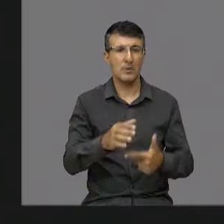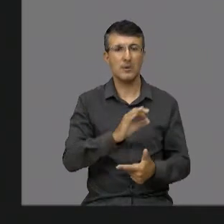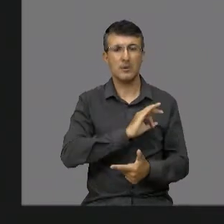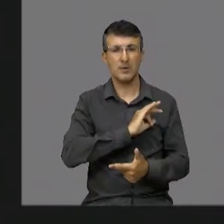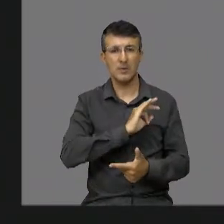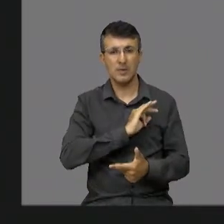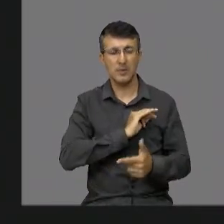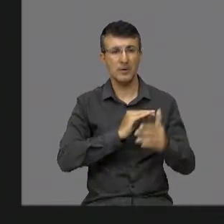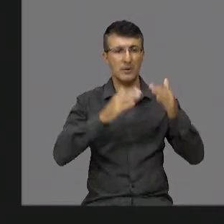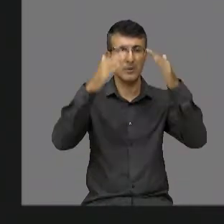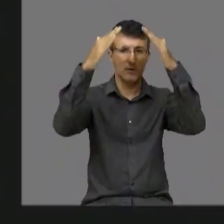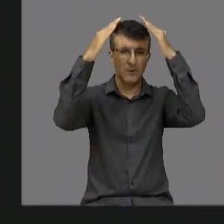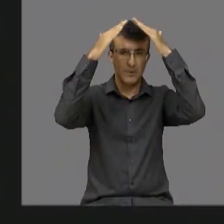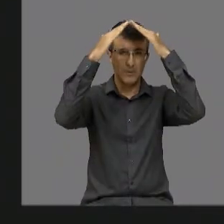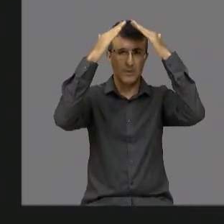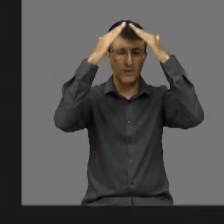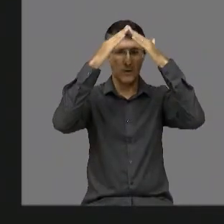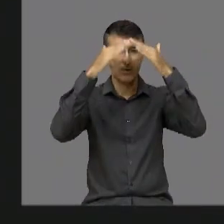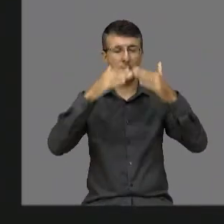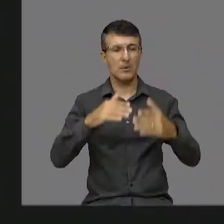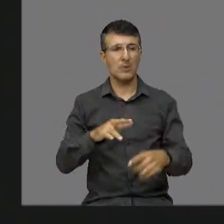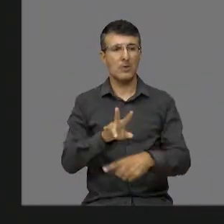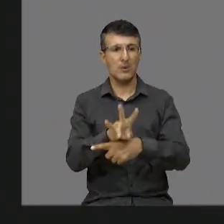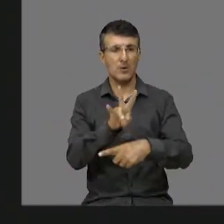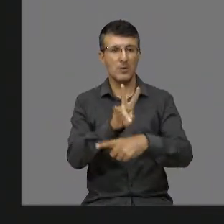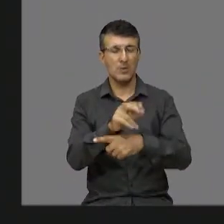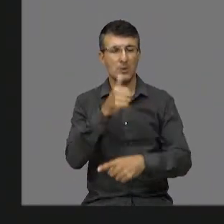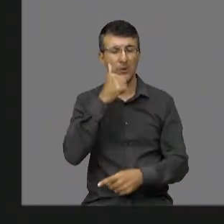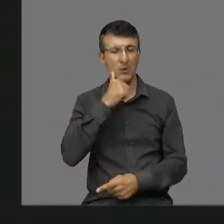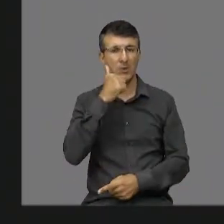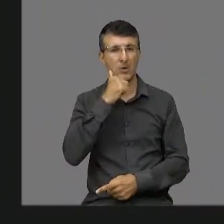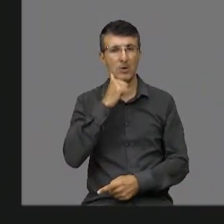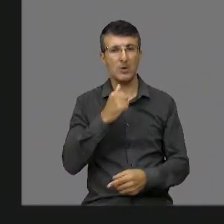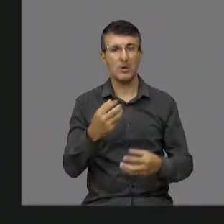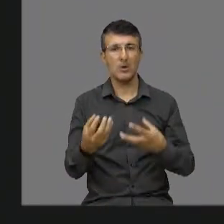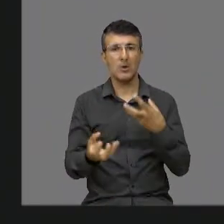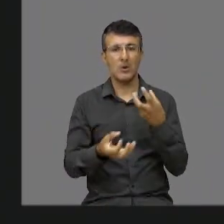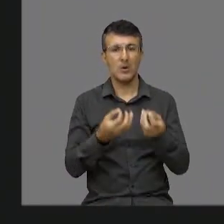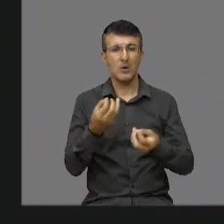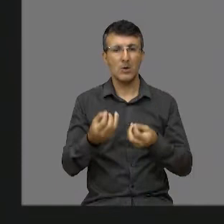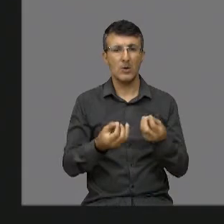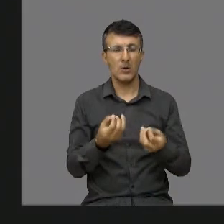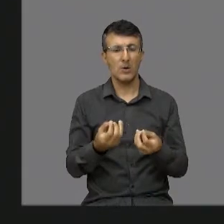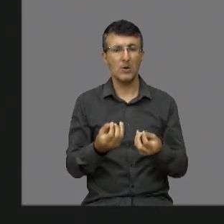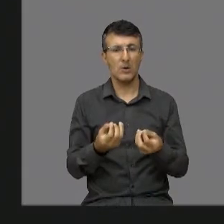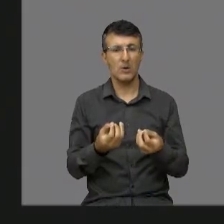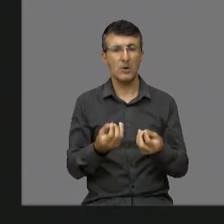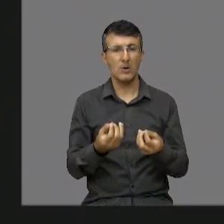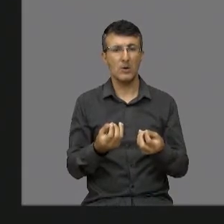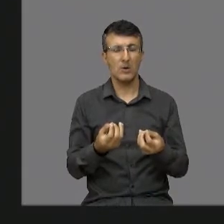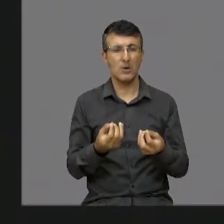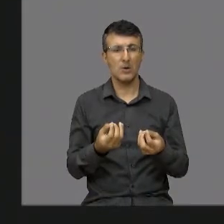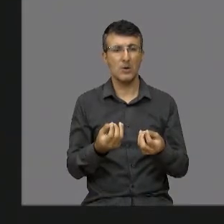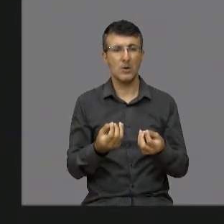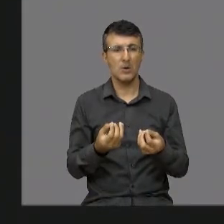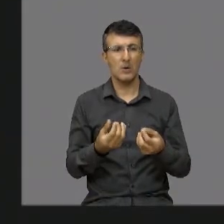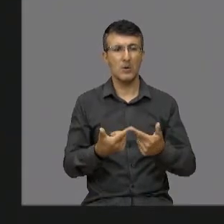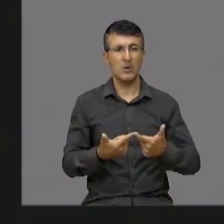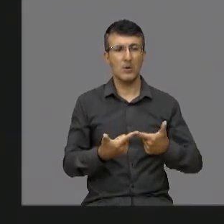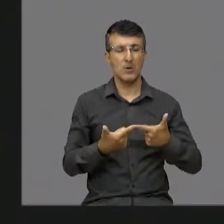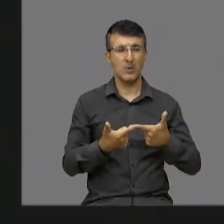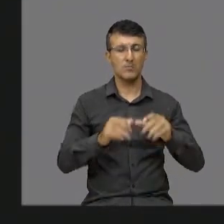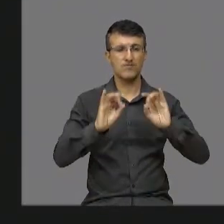contra a mulher. O órgão acompanha e auxilia a Defensoria especializada nos atendimentos